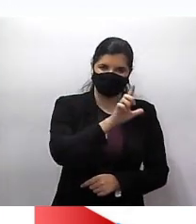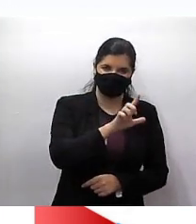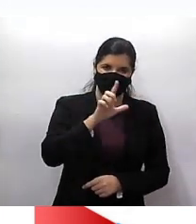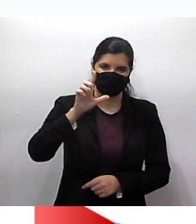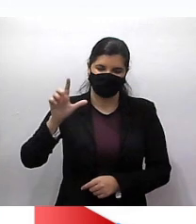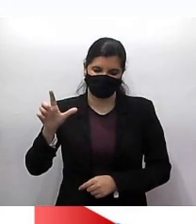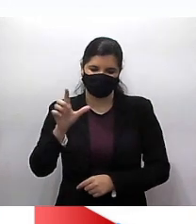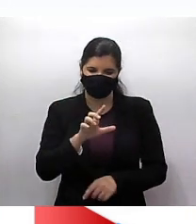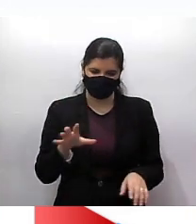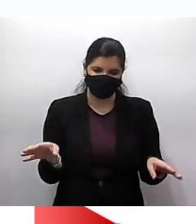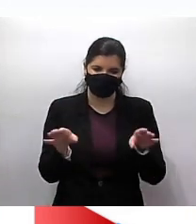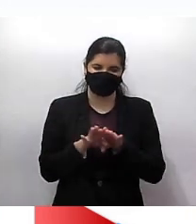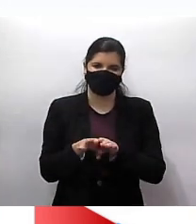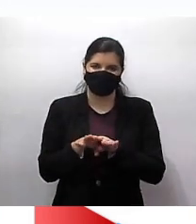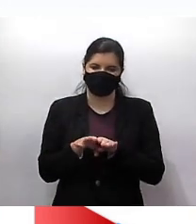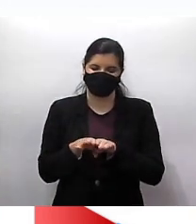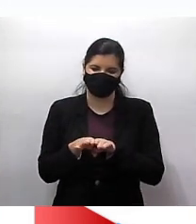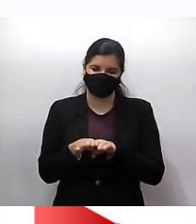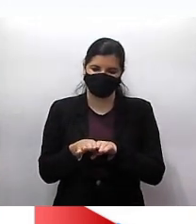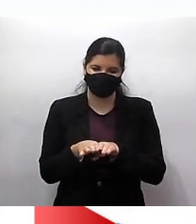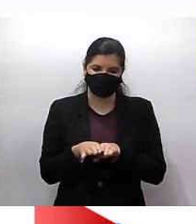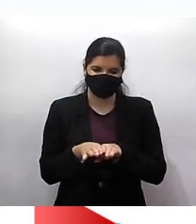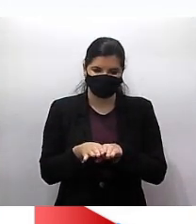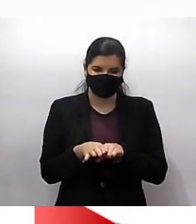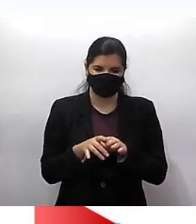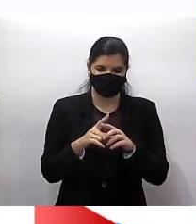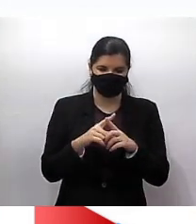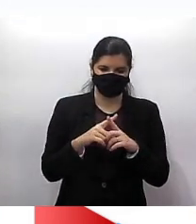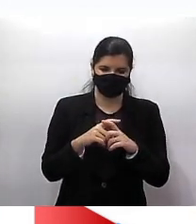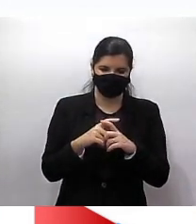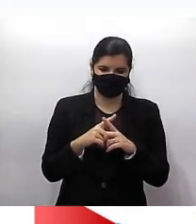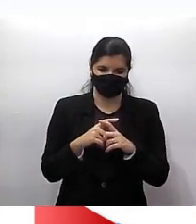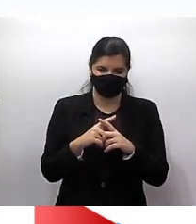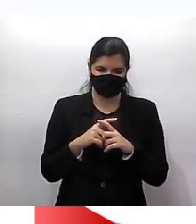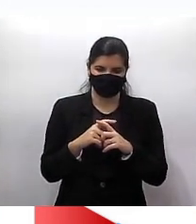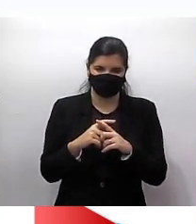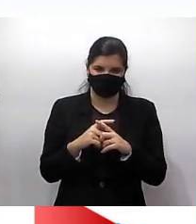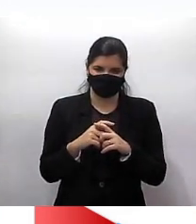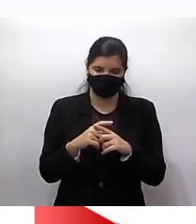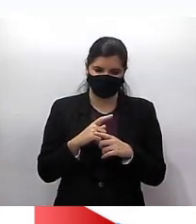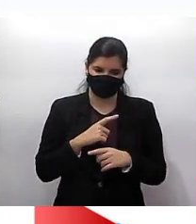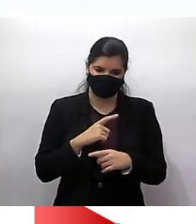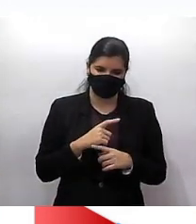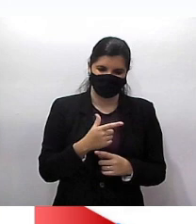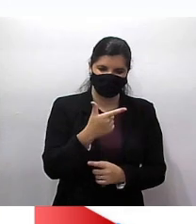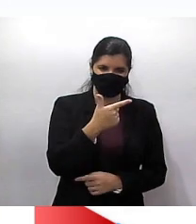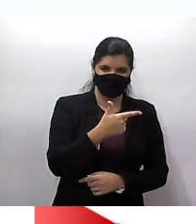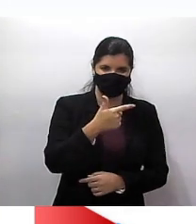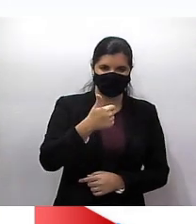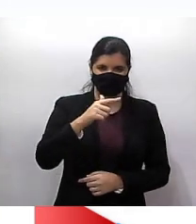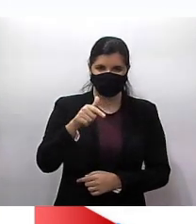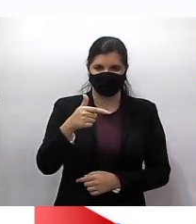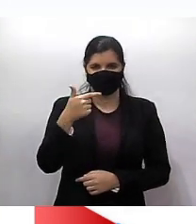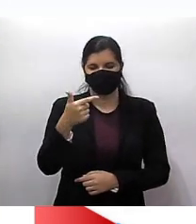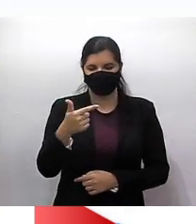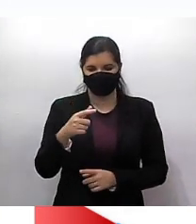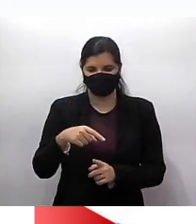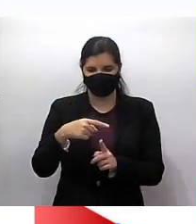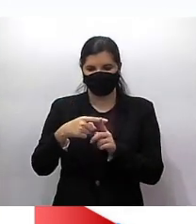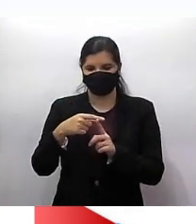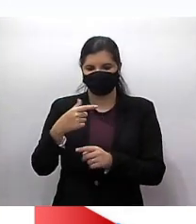paralelos são iguais, tá bom? Então, fazendo multiplicação aí, eu vou ter 21,2